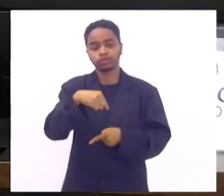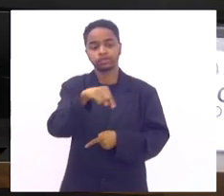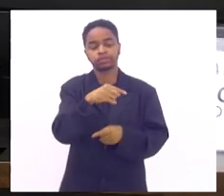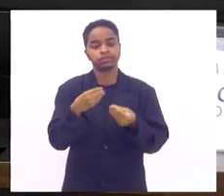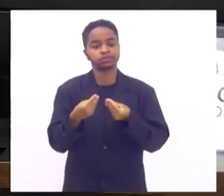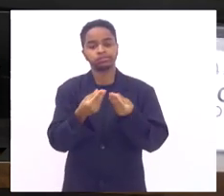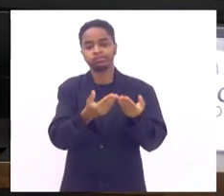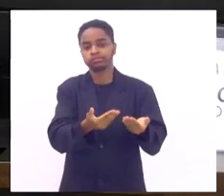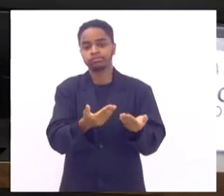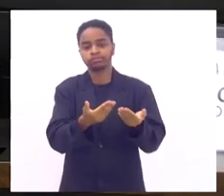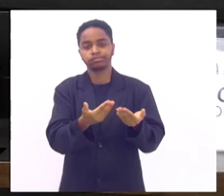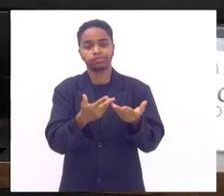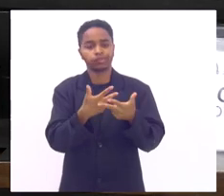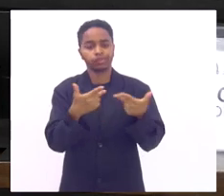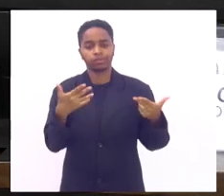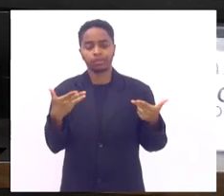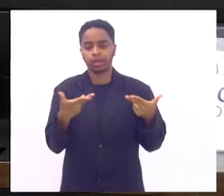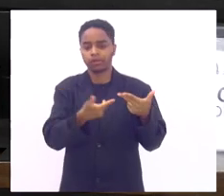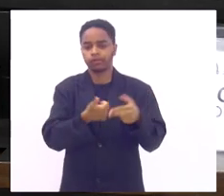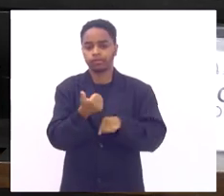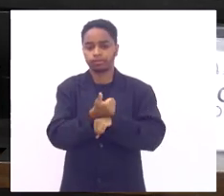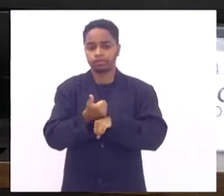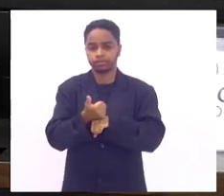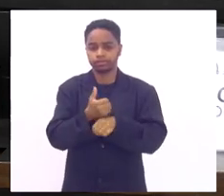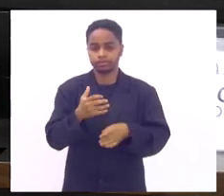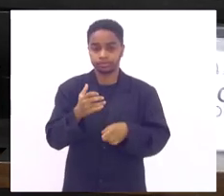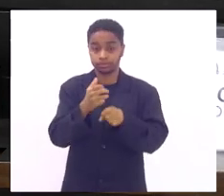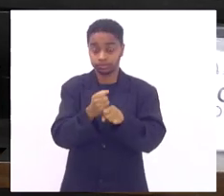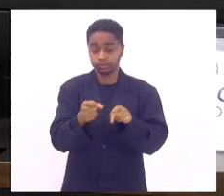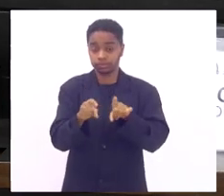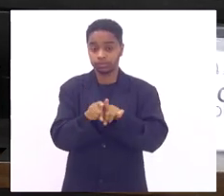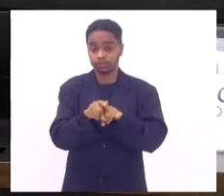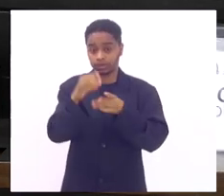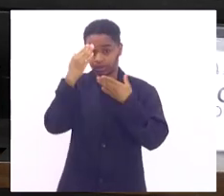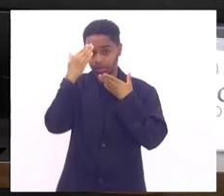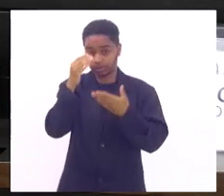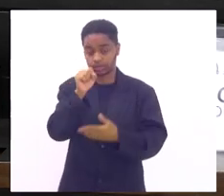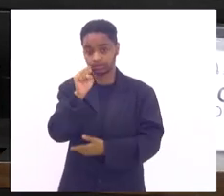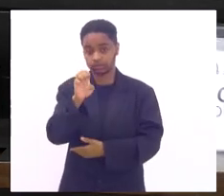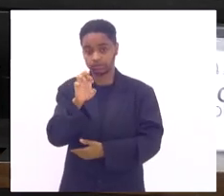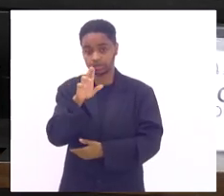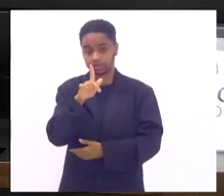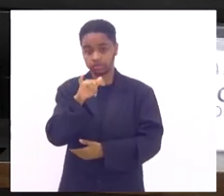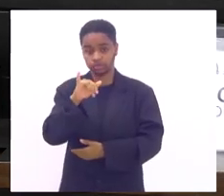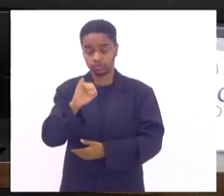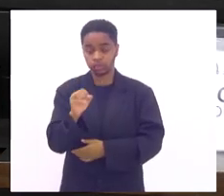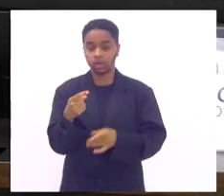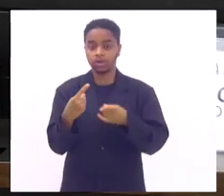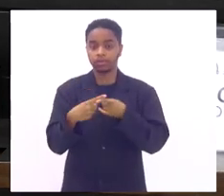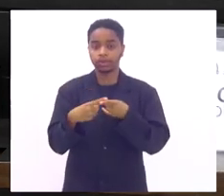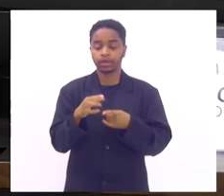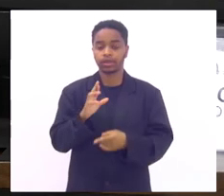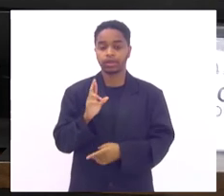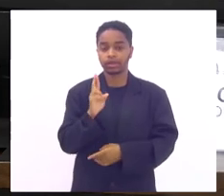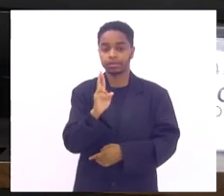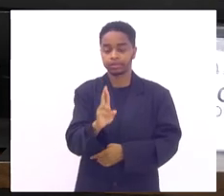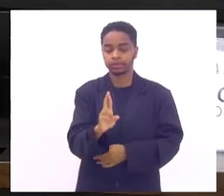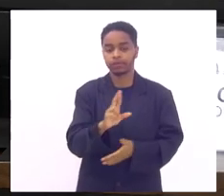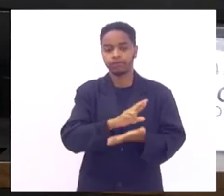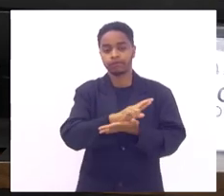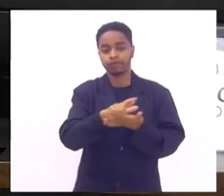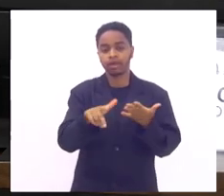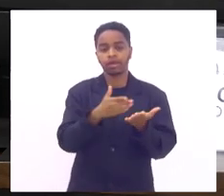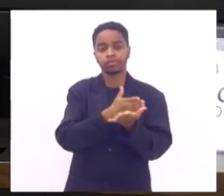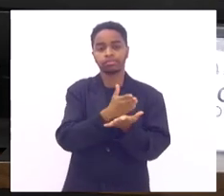para o profissional da contabilidade. Agradecer o Sérgio Ribeiro, que está aqui representando uma das inúmeras